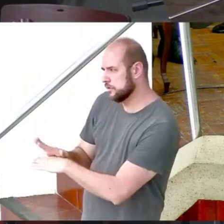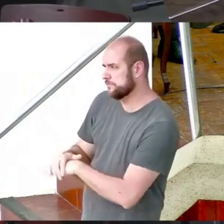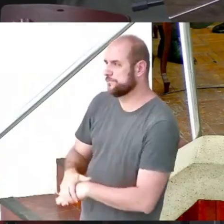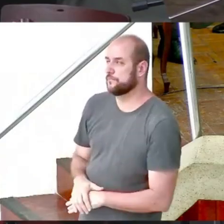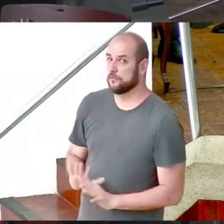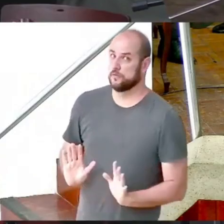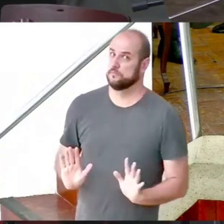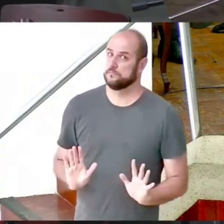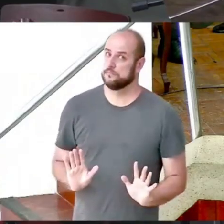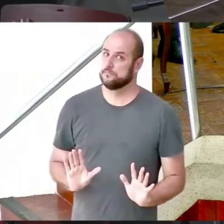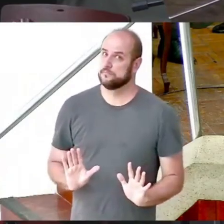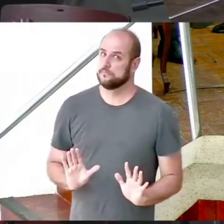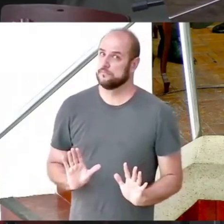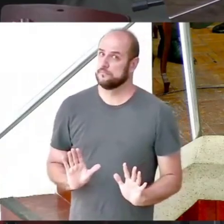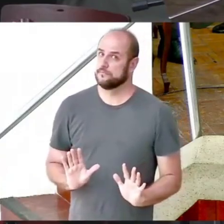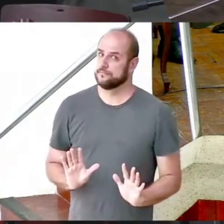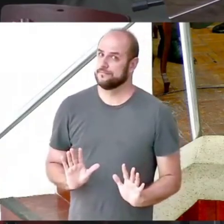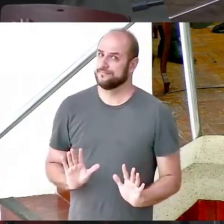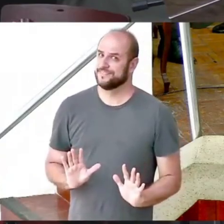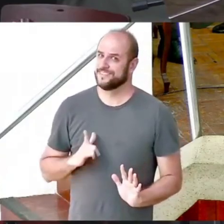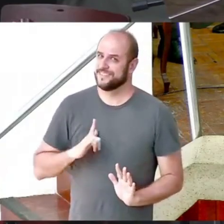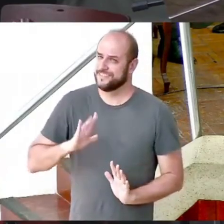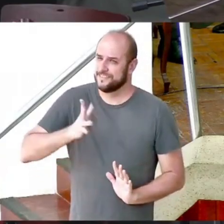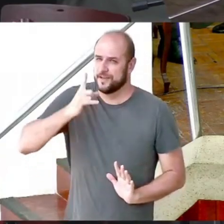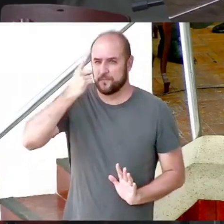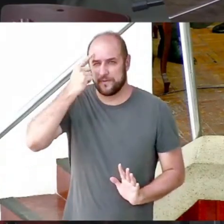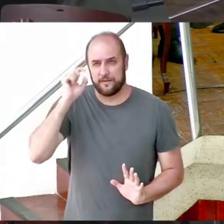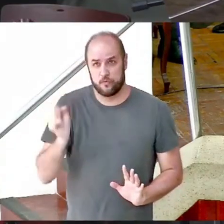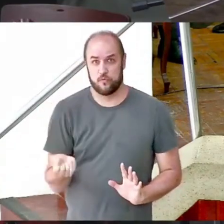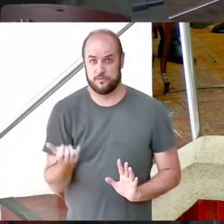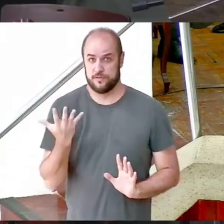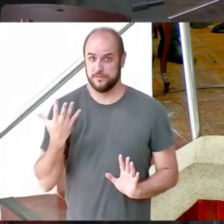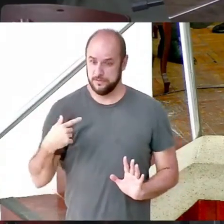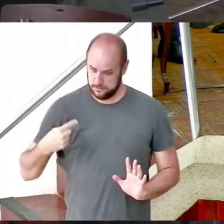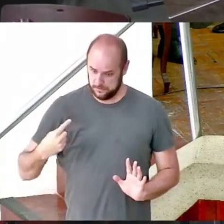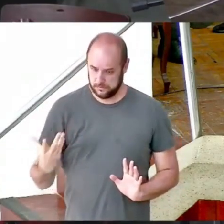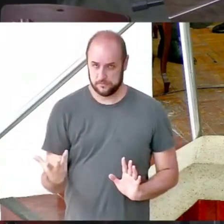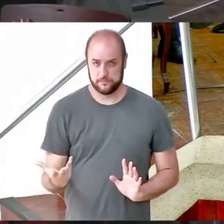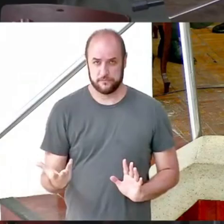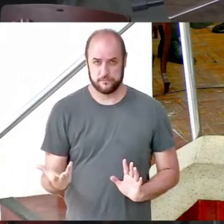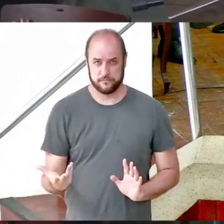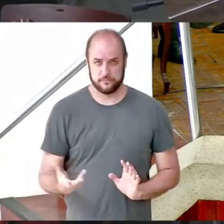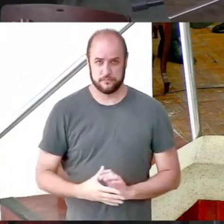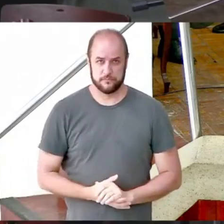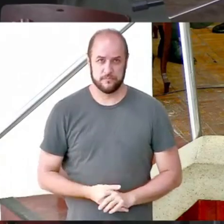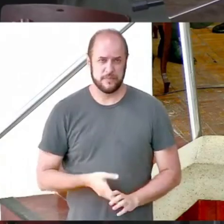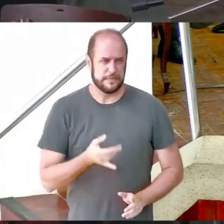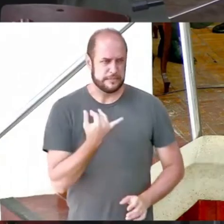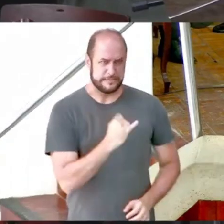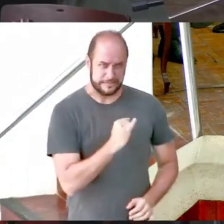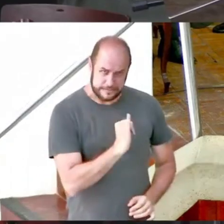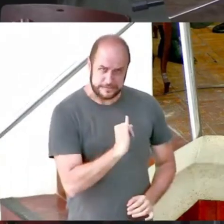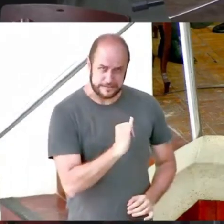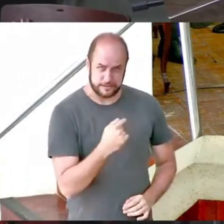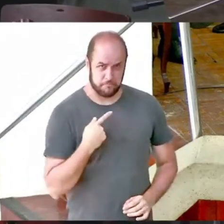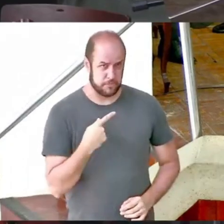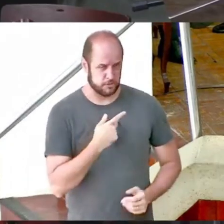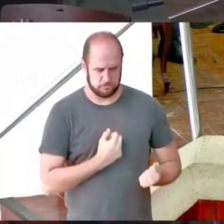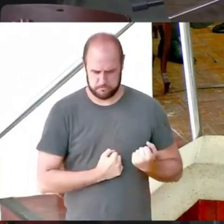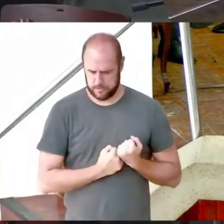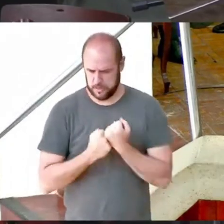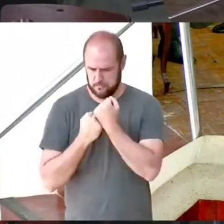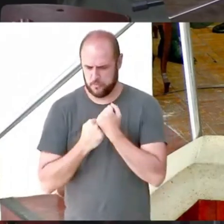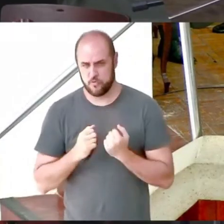Opa, alguma coisa começou a acontecer. Se ele não me apoiasse, o meu projeto não